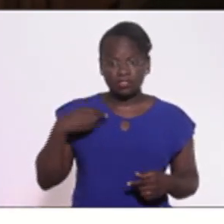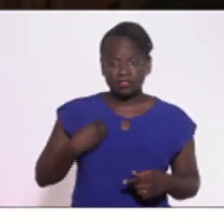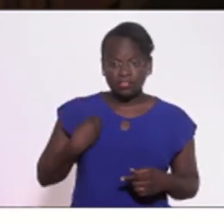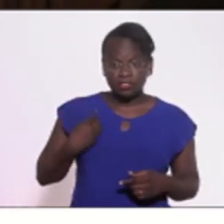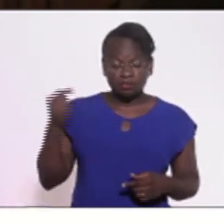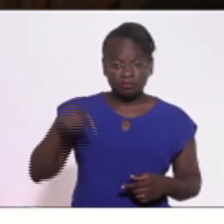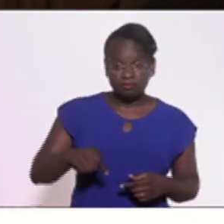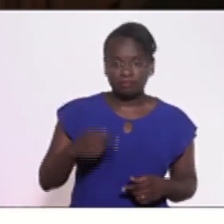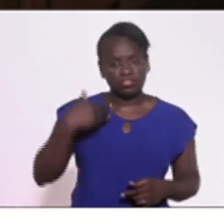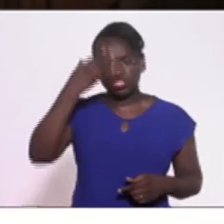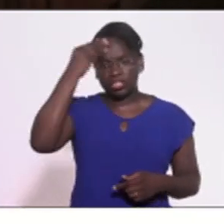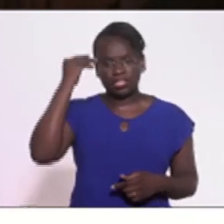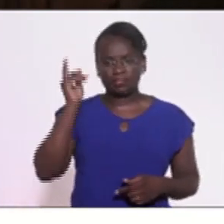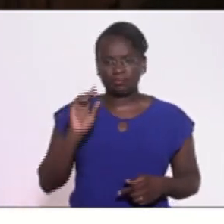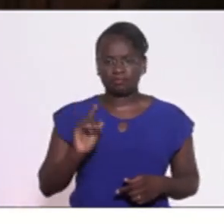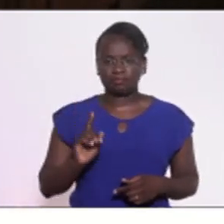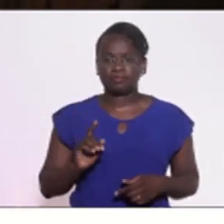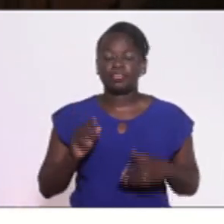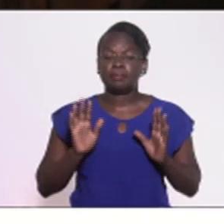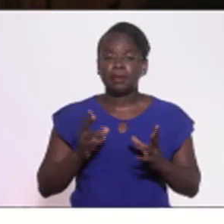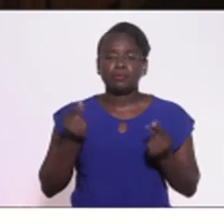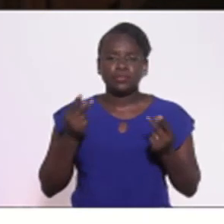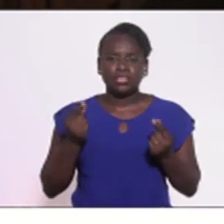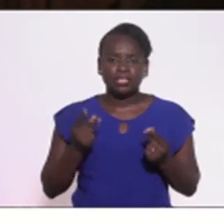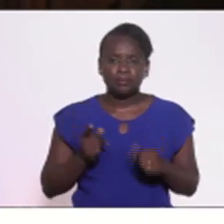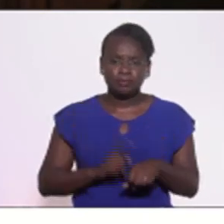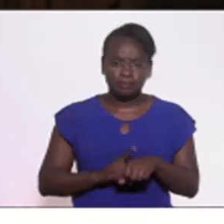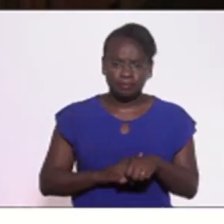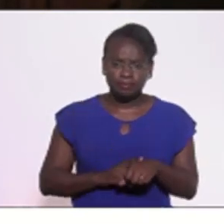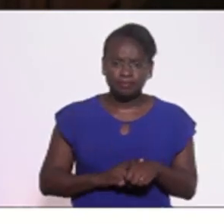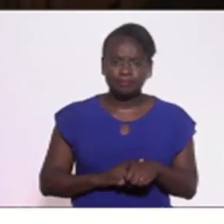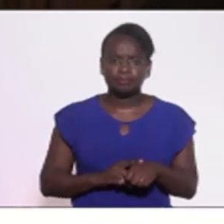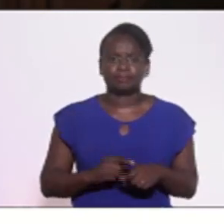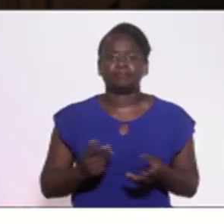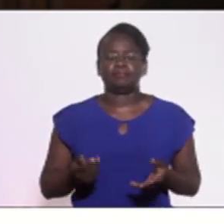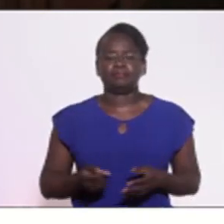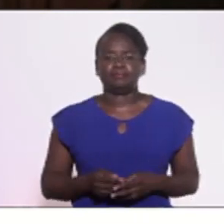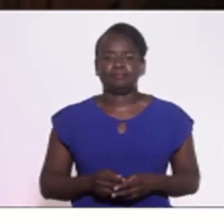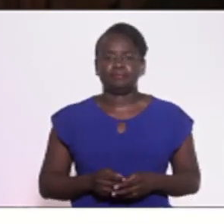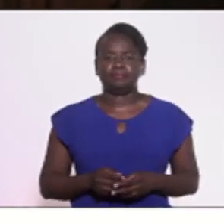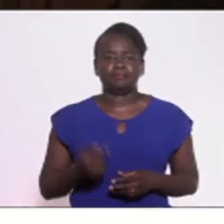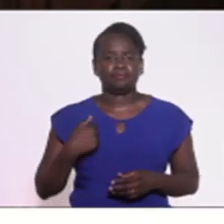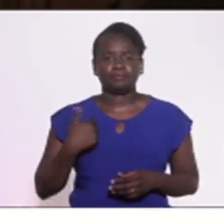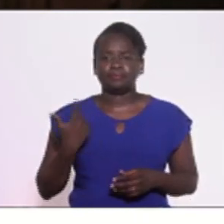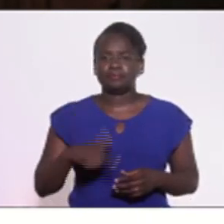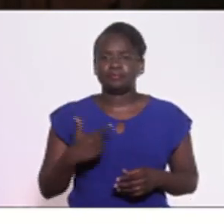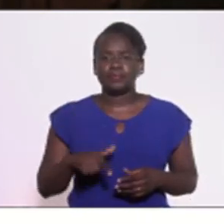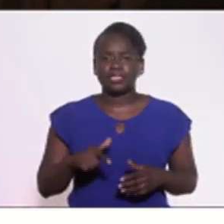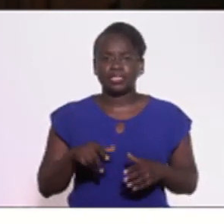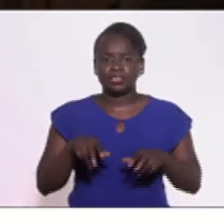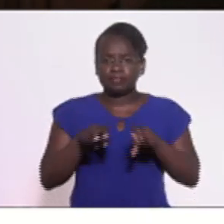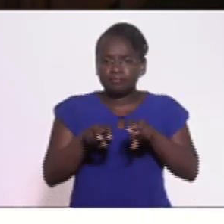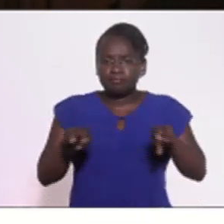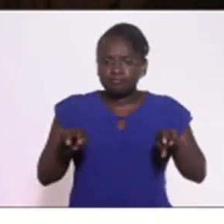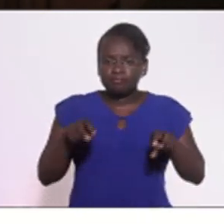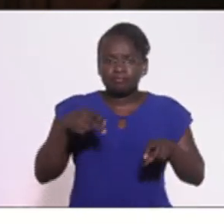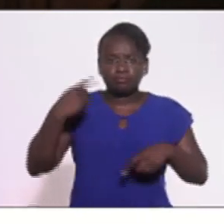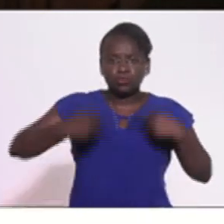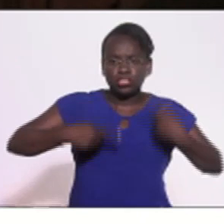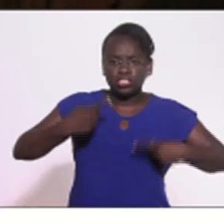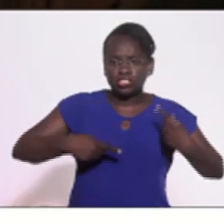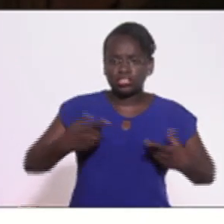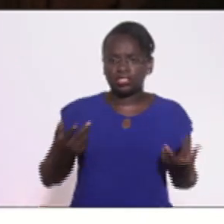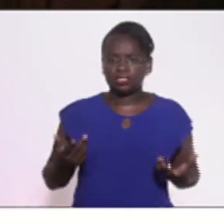aqui. Mas há muito tempo, senhor deputado, senhor presidente, eu não tenho uma tribuna